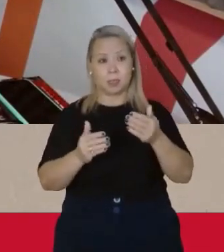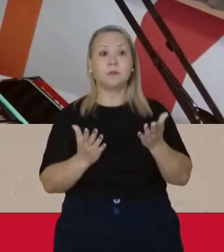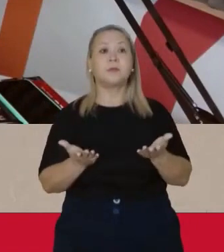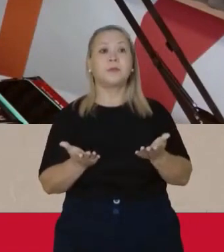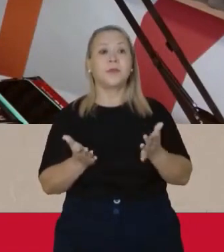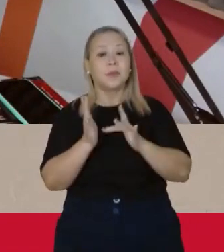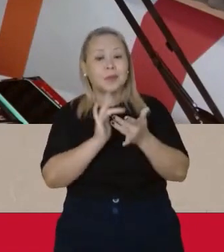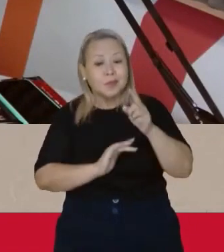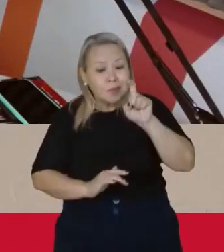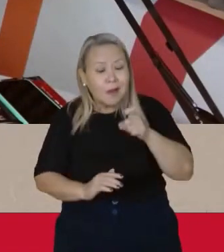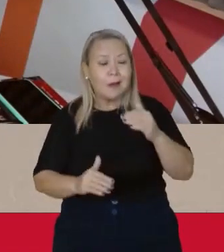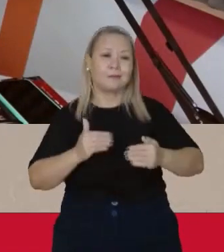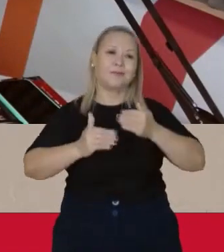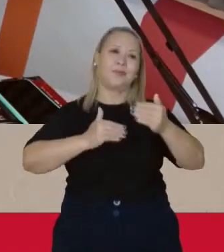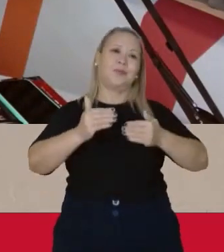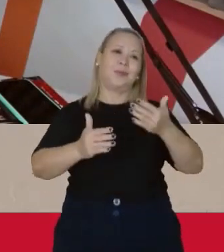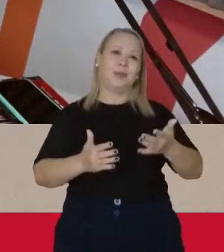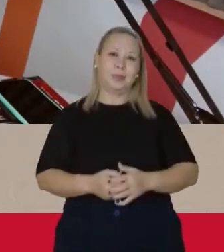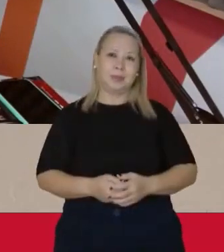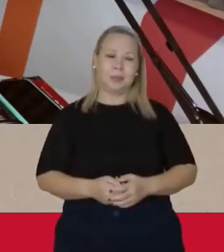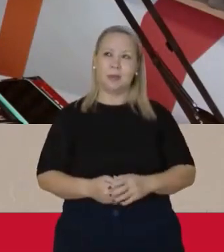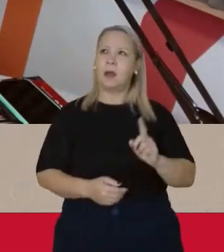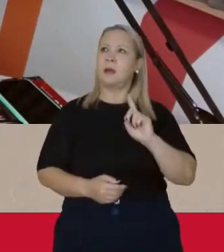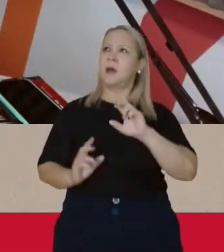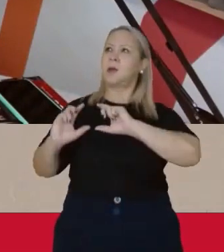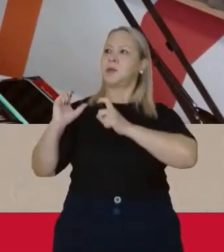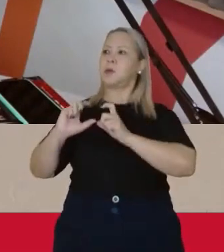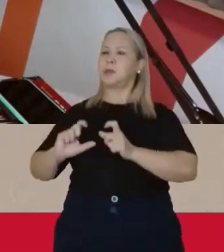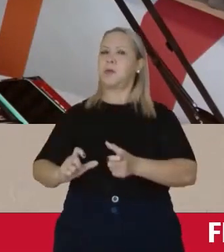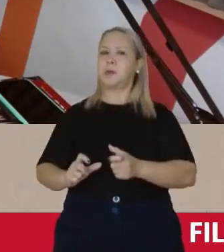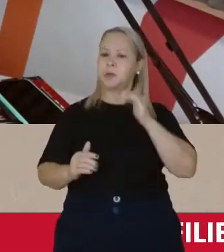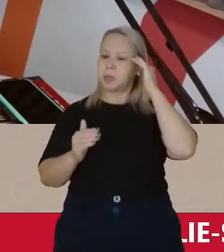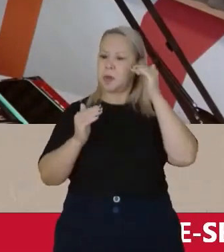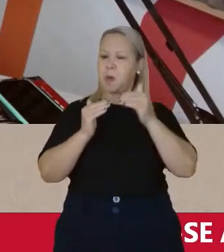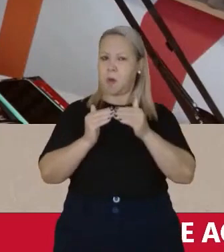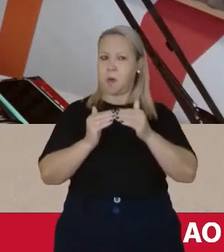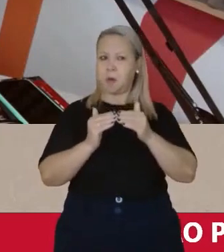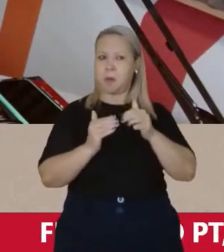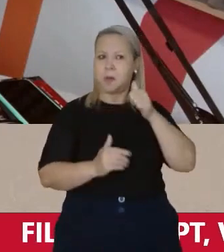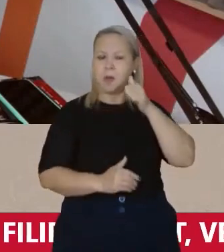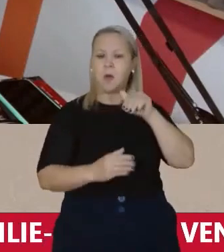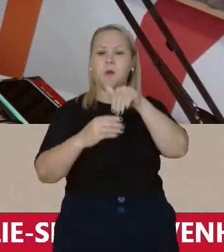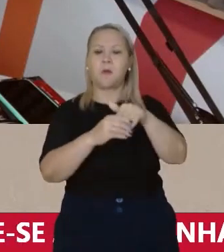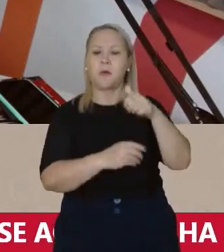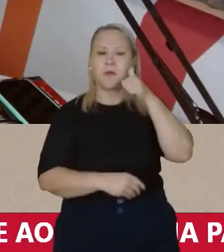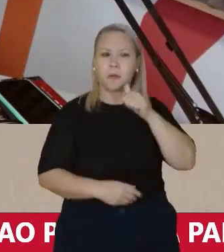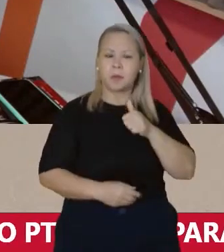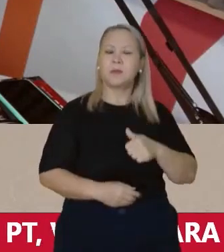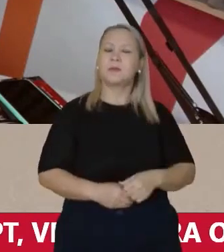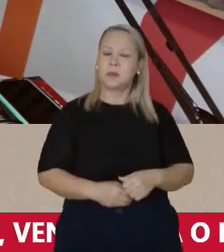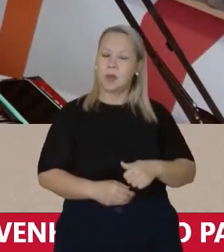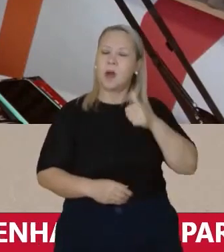Jesus era progressista. Ah, não, eu sou conservador. Ok, você concorda com o voto feminino? Não, a mulher tem que votar. Então